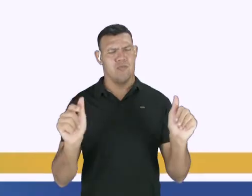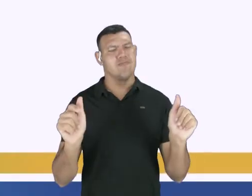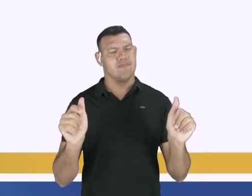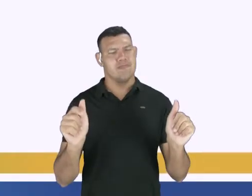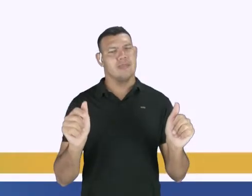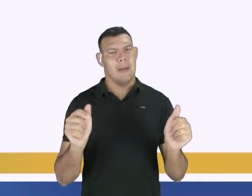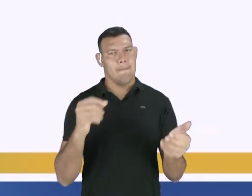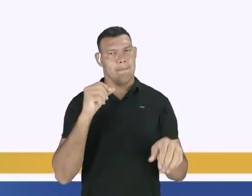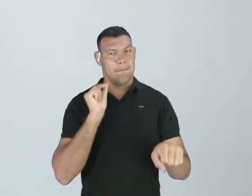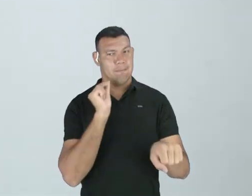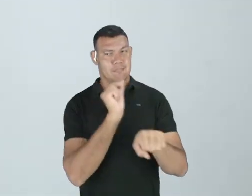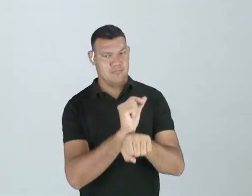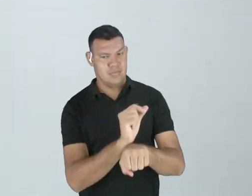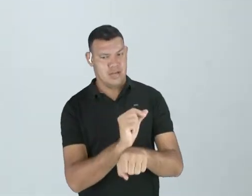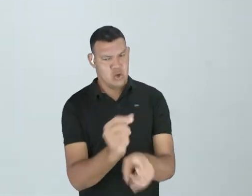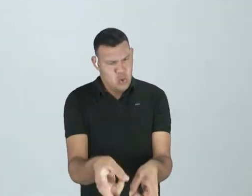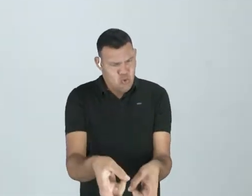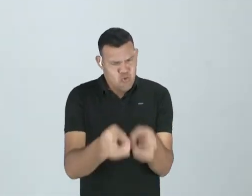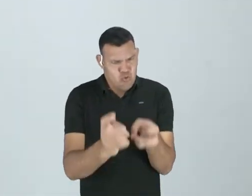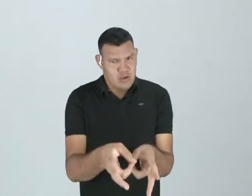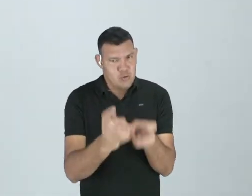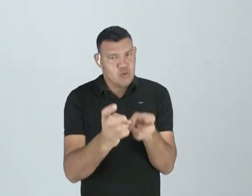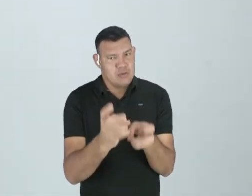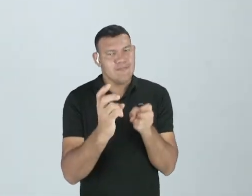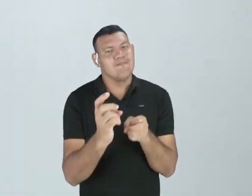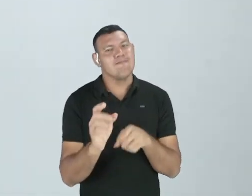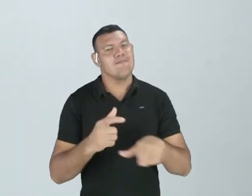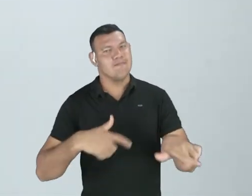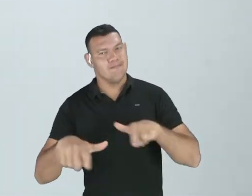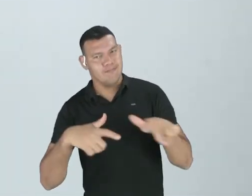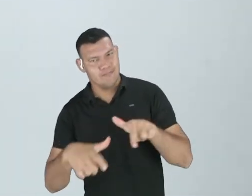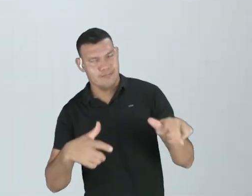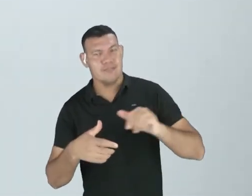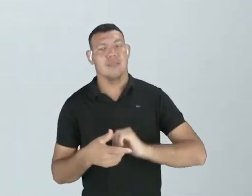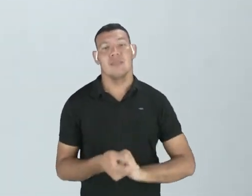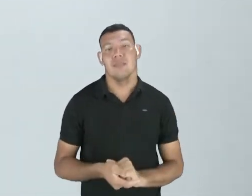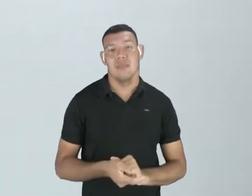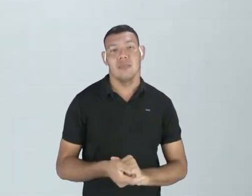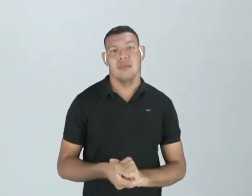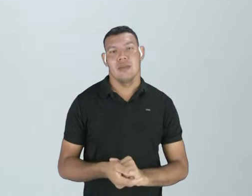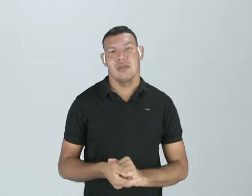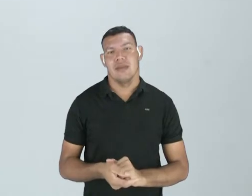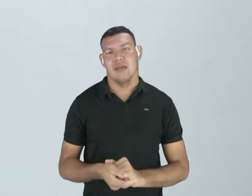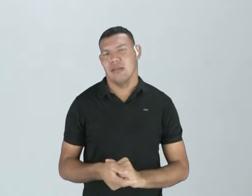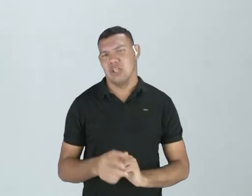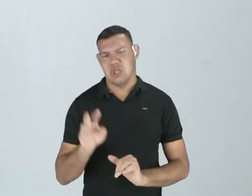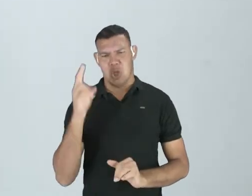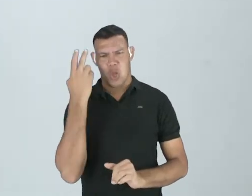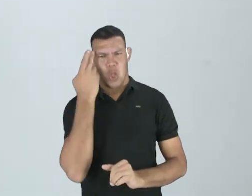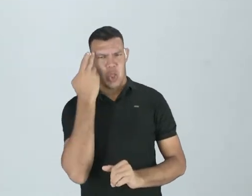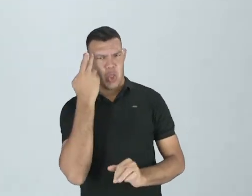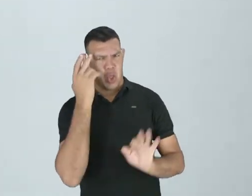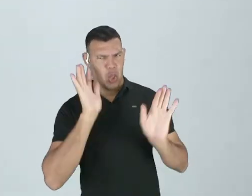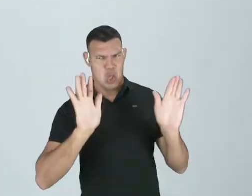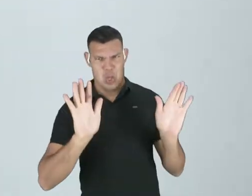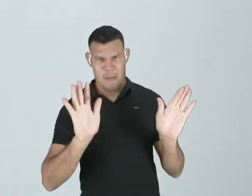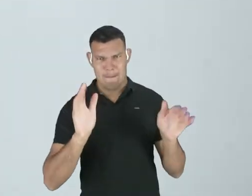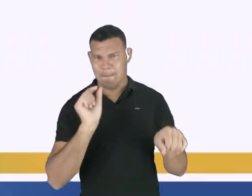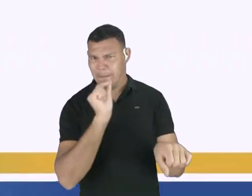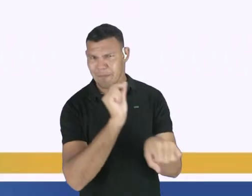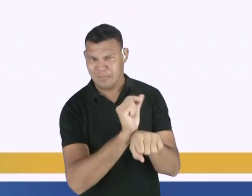trabalhador. Então, ao contrário da visão utópica, eles acham que os burgueses jamais conseguiriam naturalmente deixar de explorar o